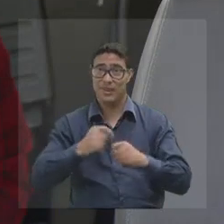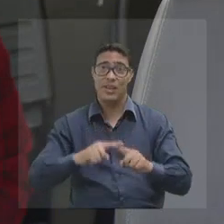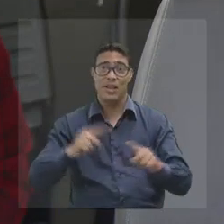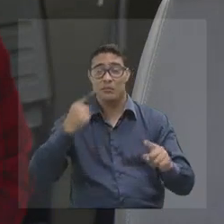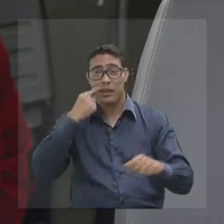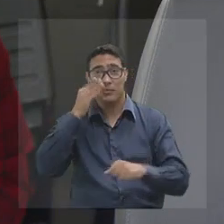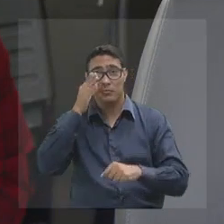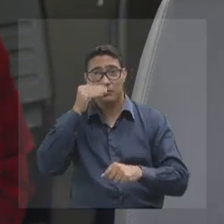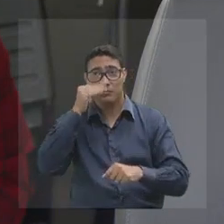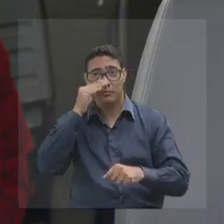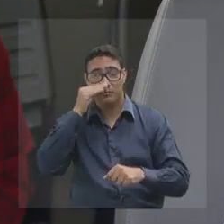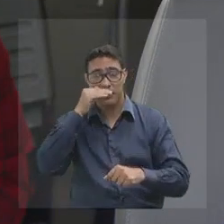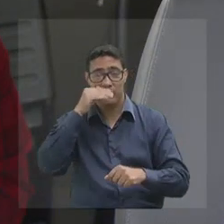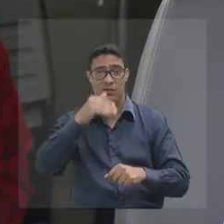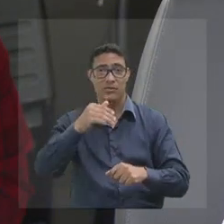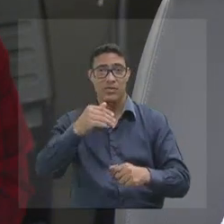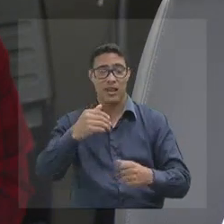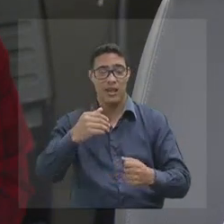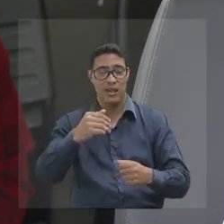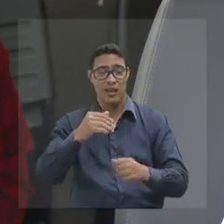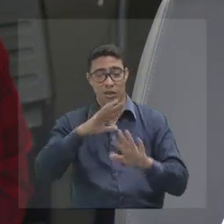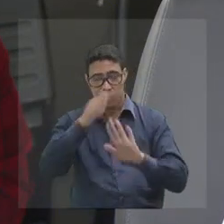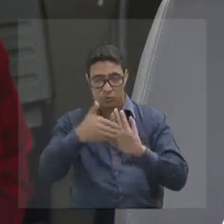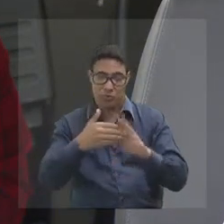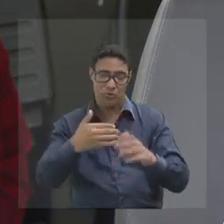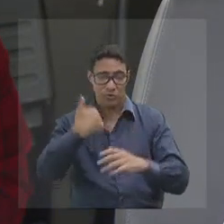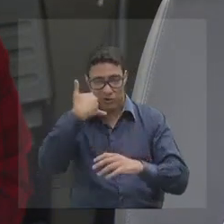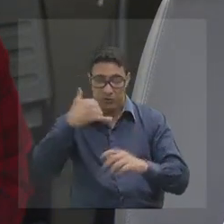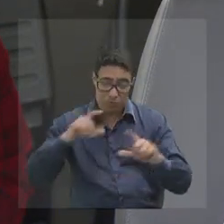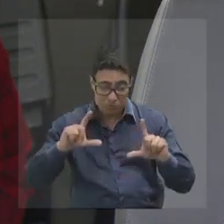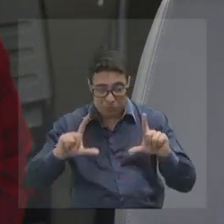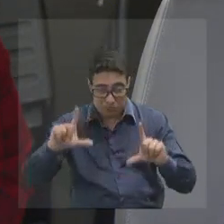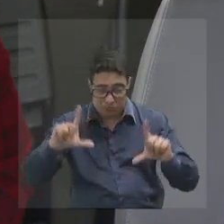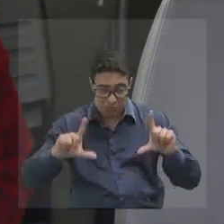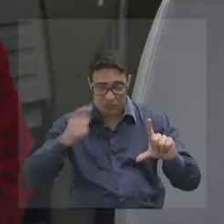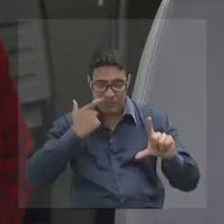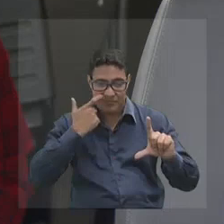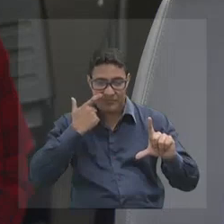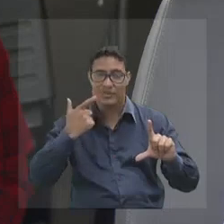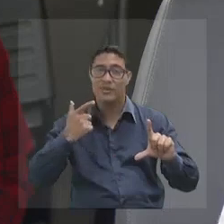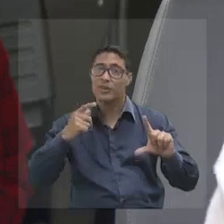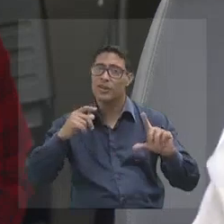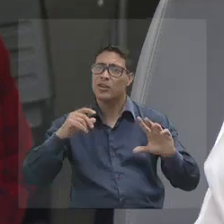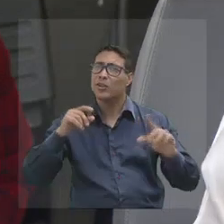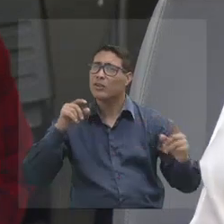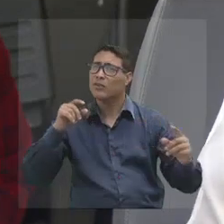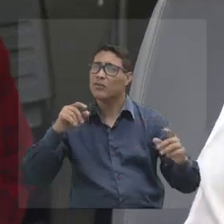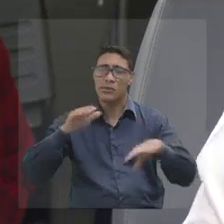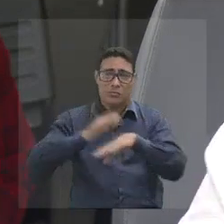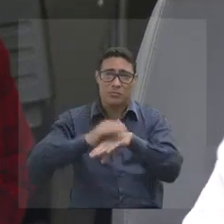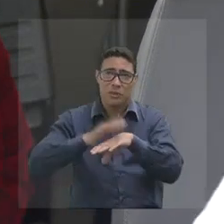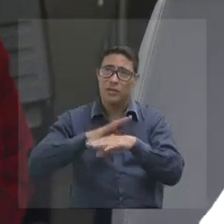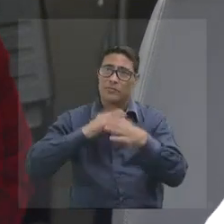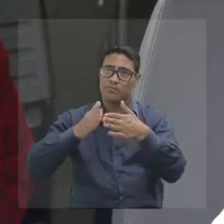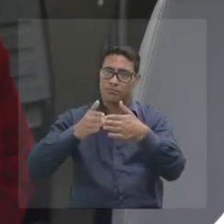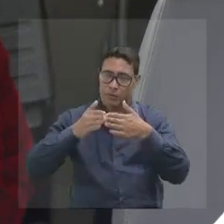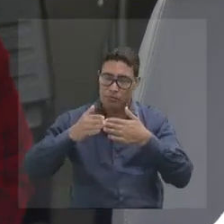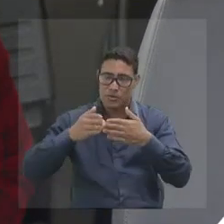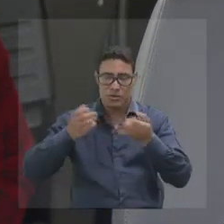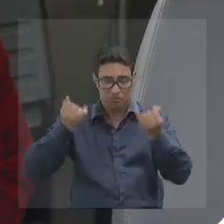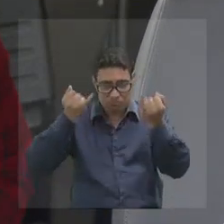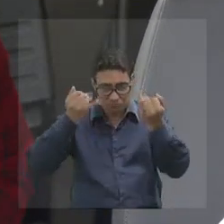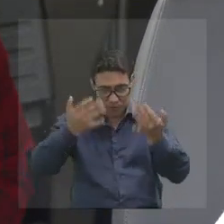toda apresentação do carro e vi que uma das ênfases que eu pedi para serem